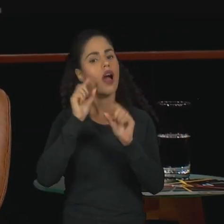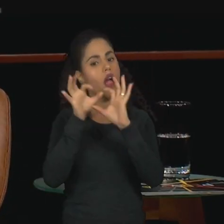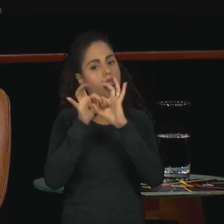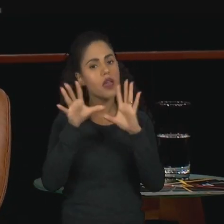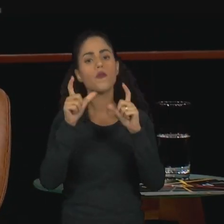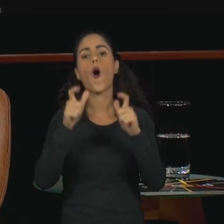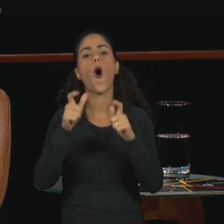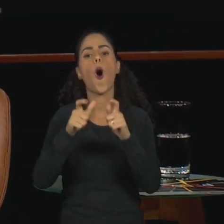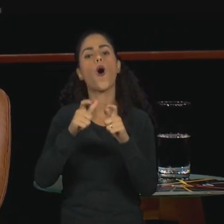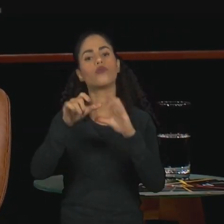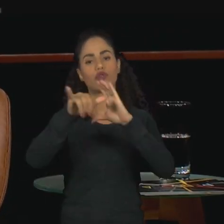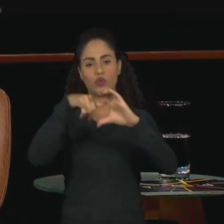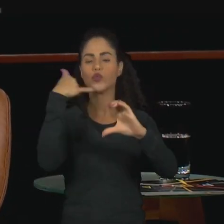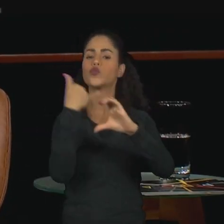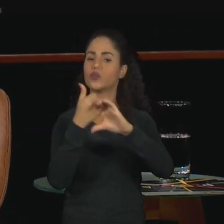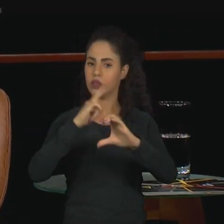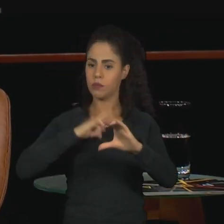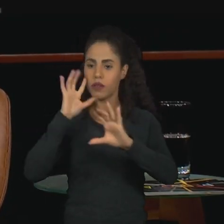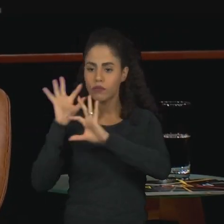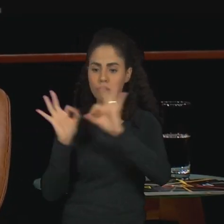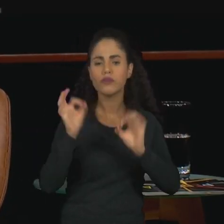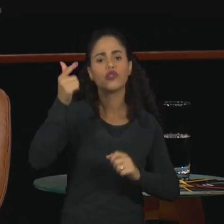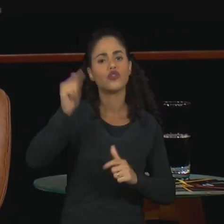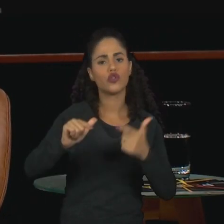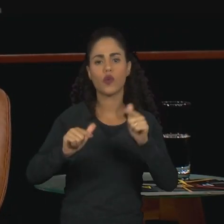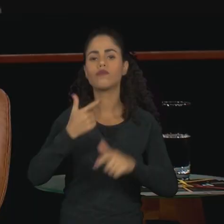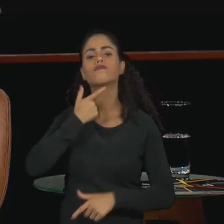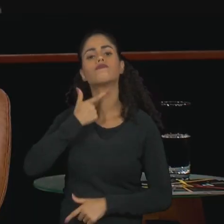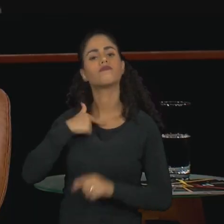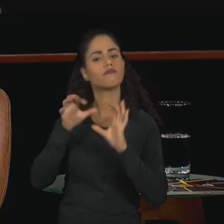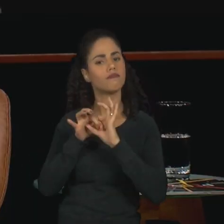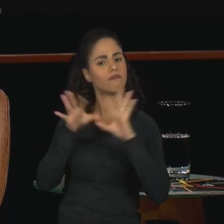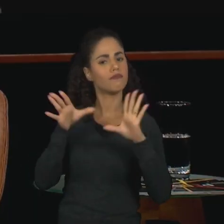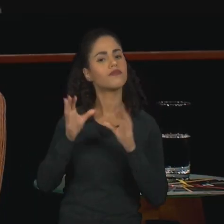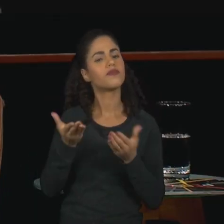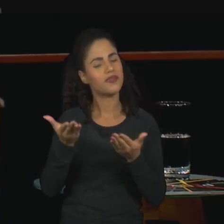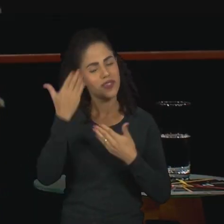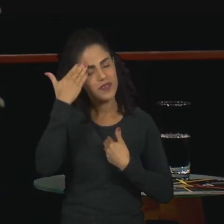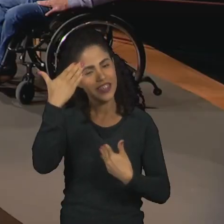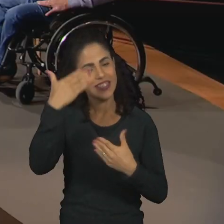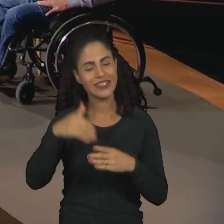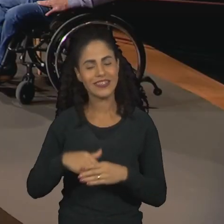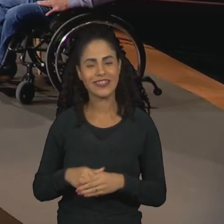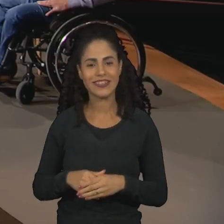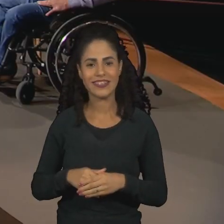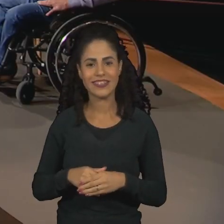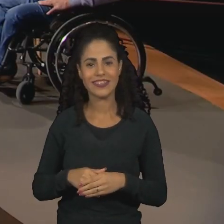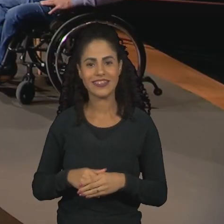disponíveis na nossa página no YouTube, para você ver, rever ou recomendar. Muito obrigado, até lá.